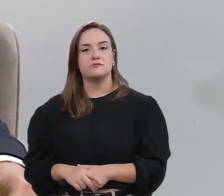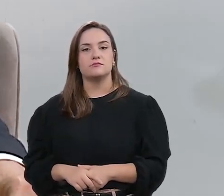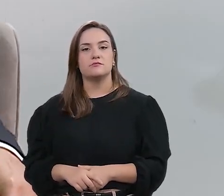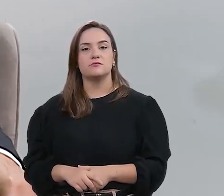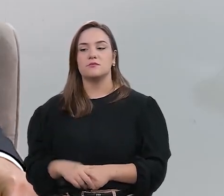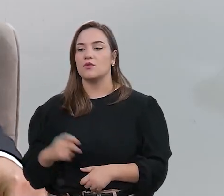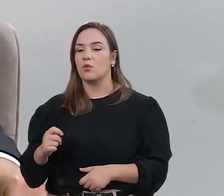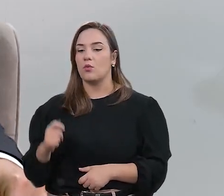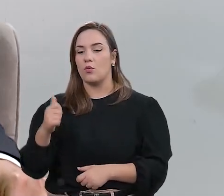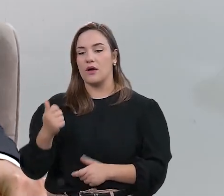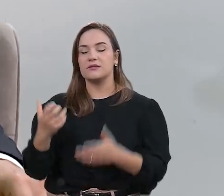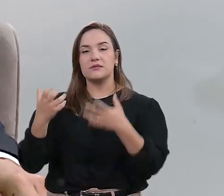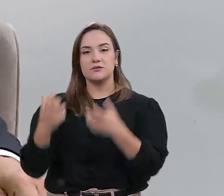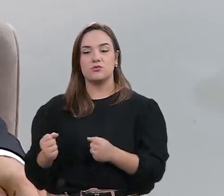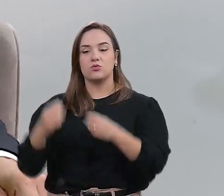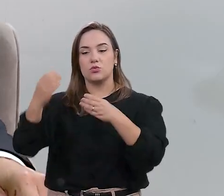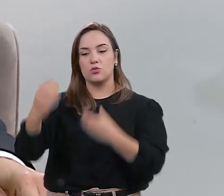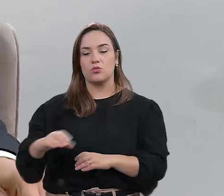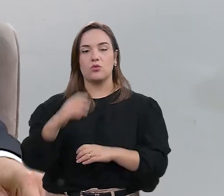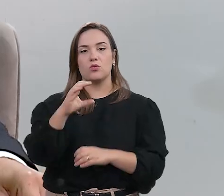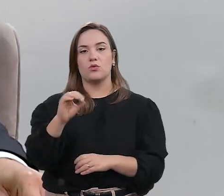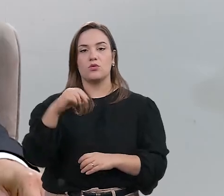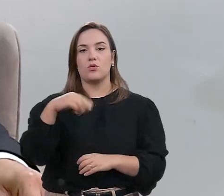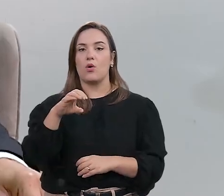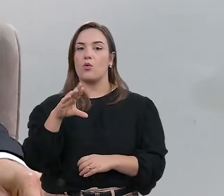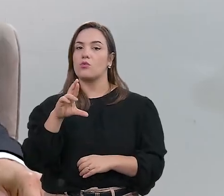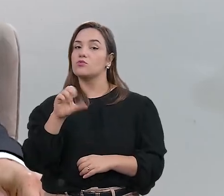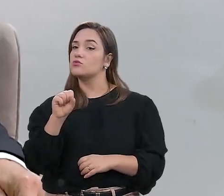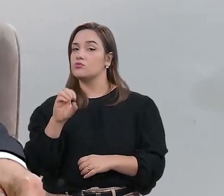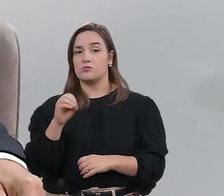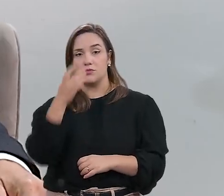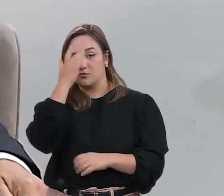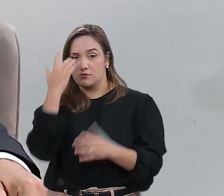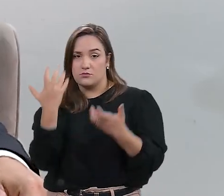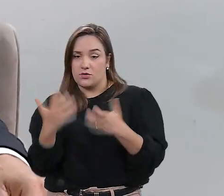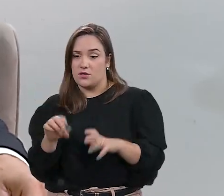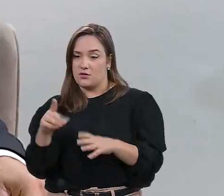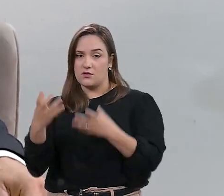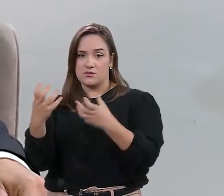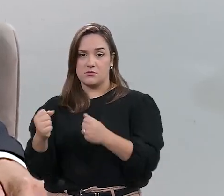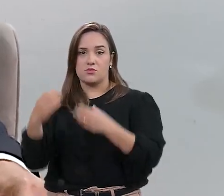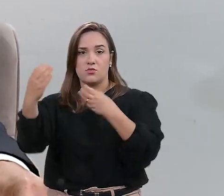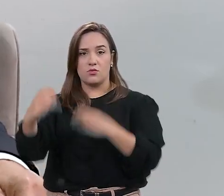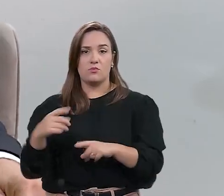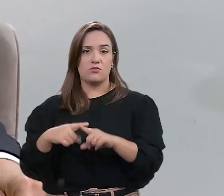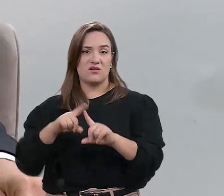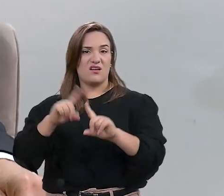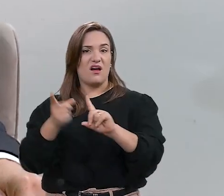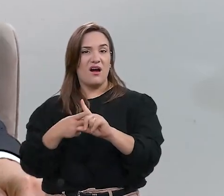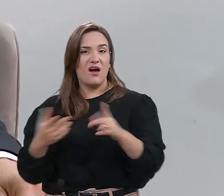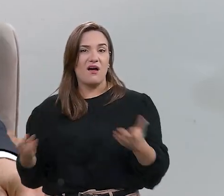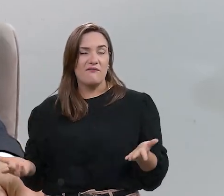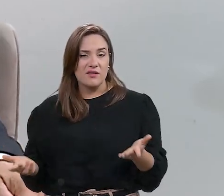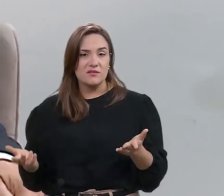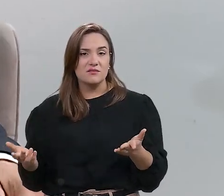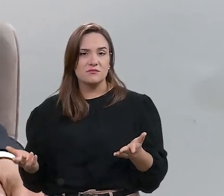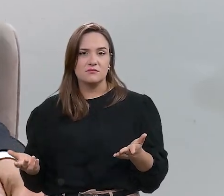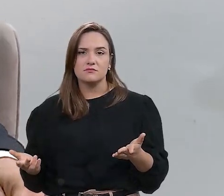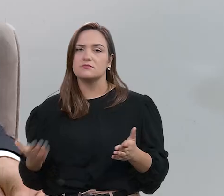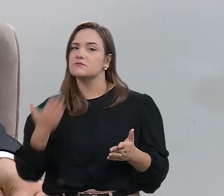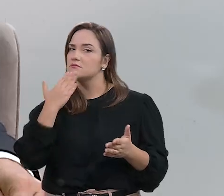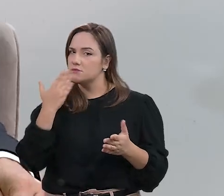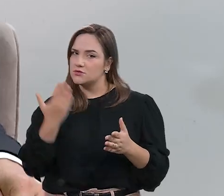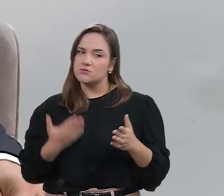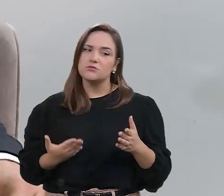para assumir um concurso público e quase que não permitiram que ela assumisse em função da gravidez, e ela